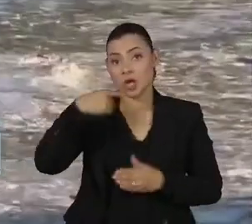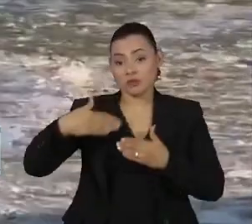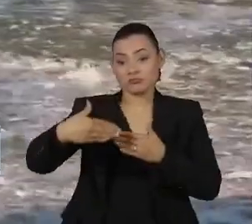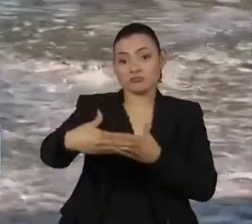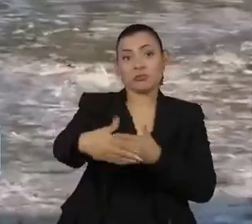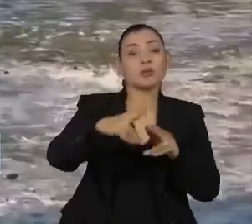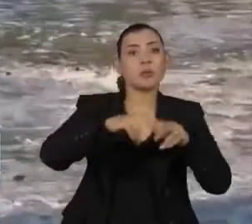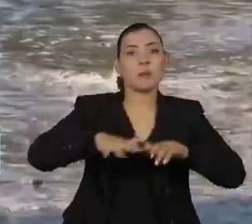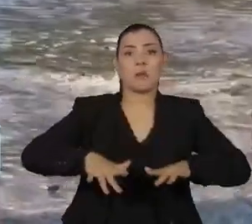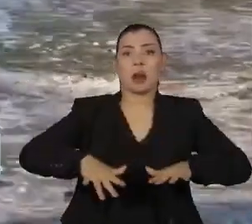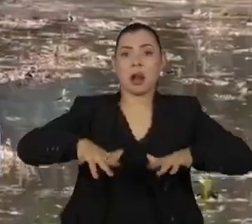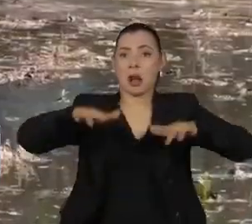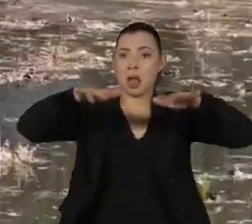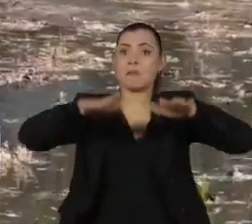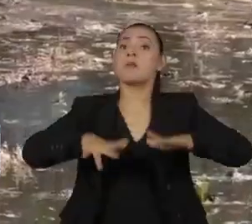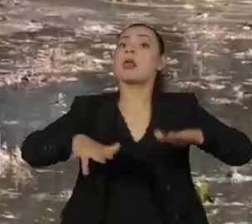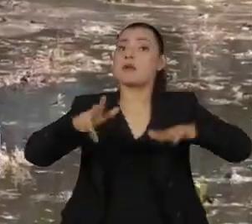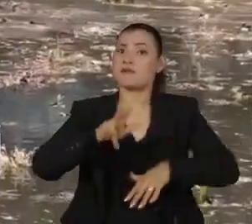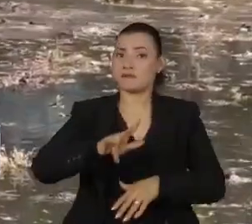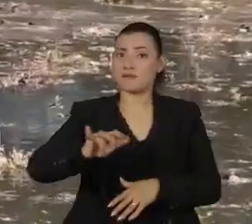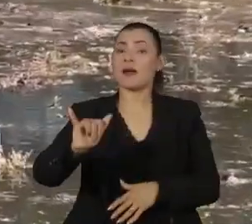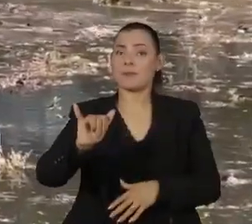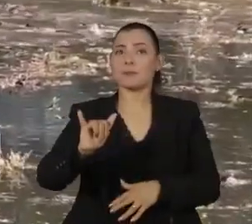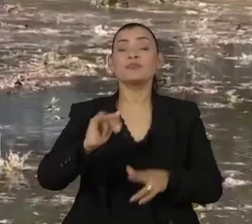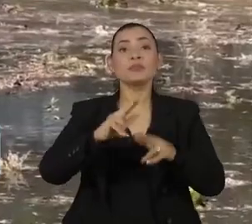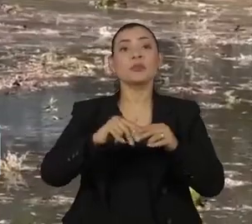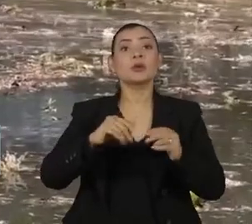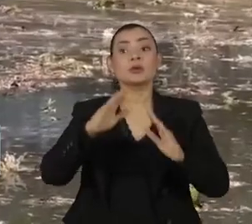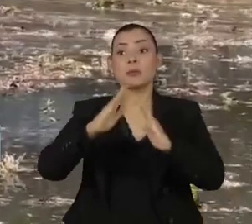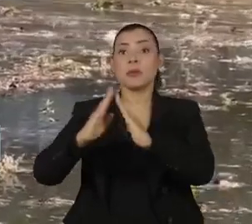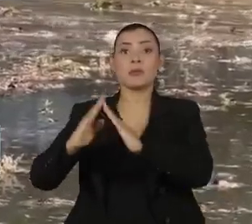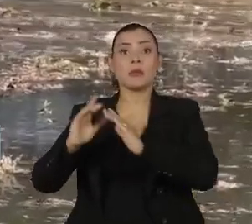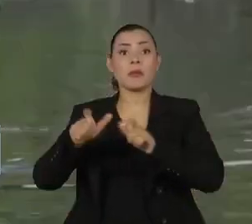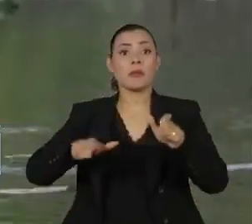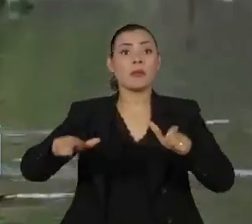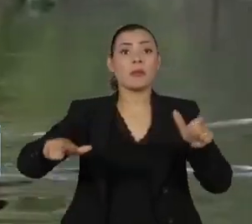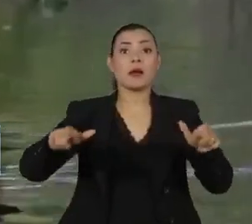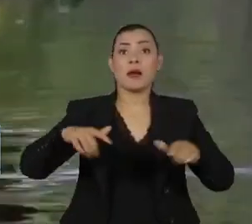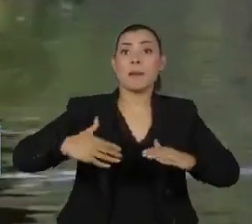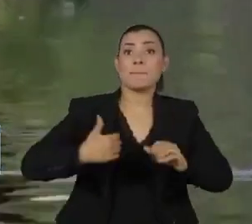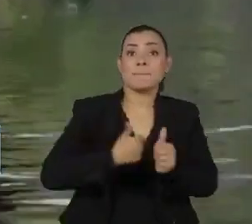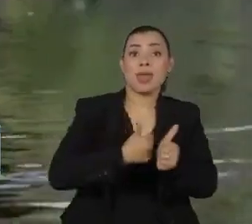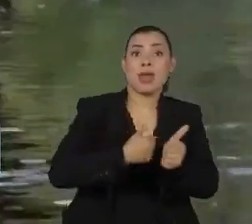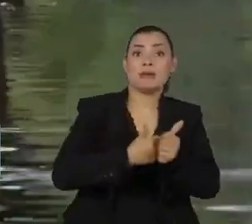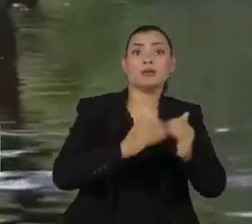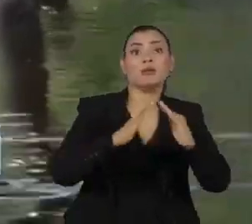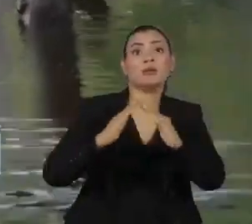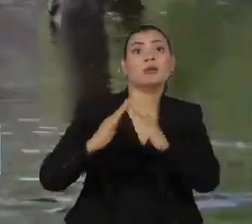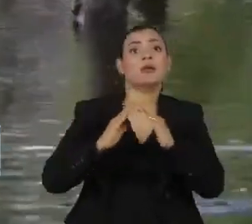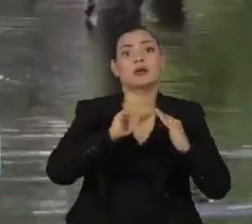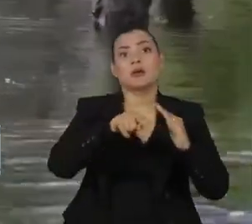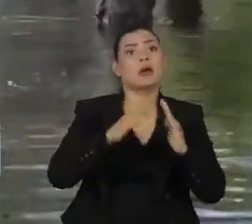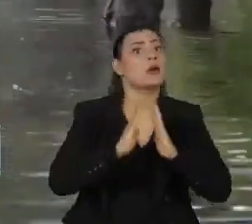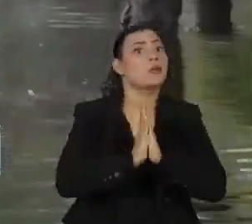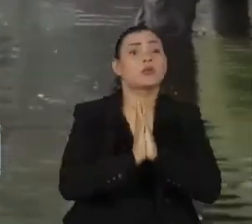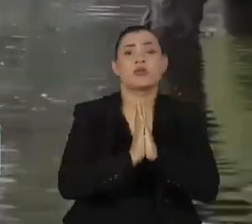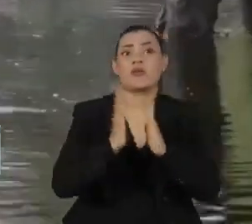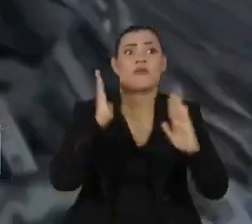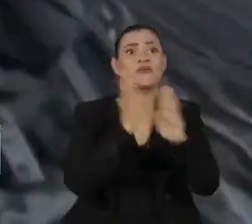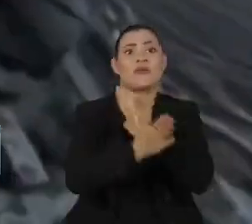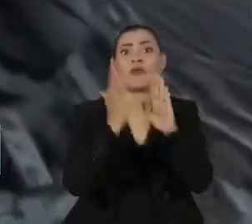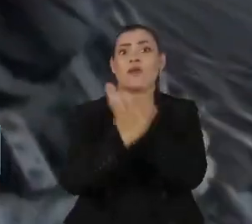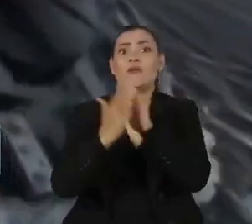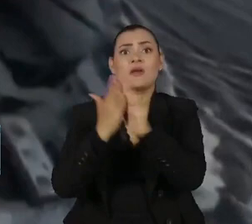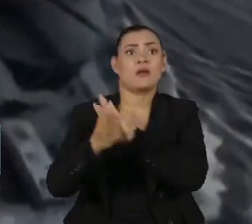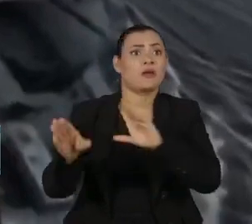a inundação avance a população que mora nas áreas próximas foi orientada a sair imediatamente